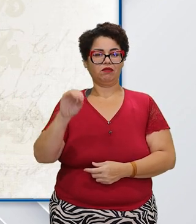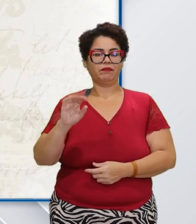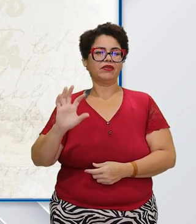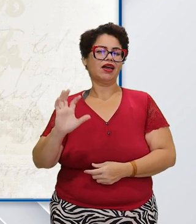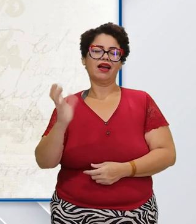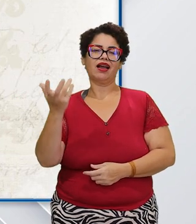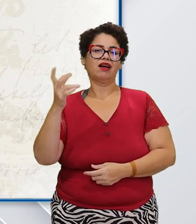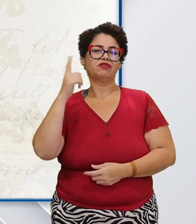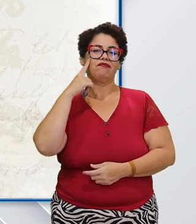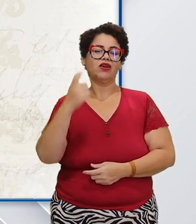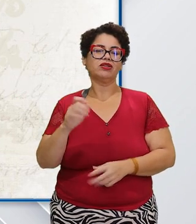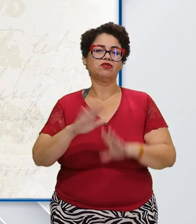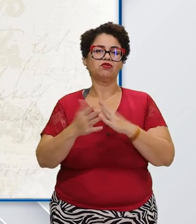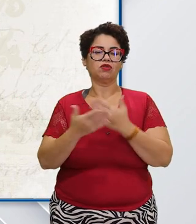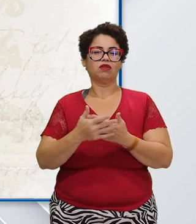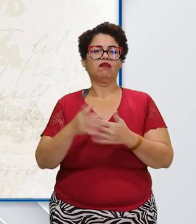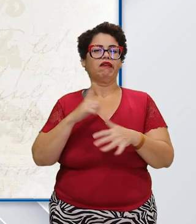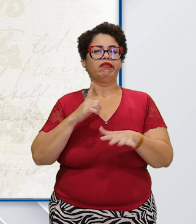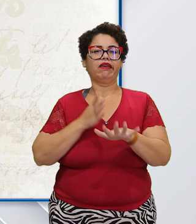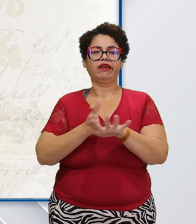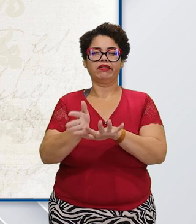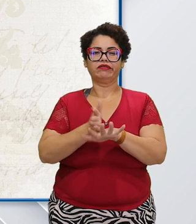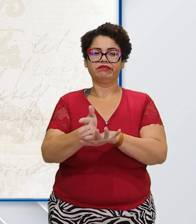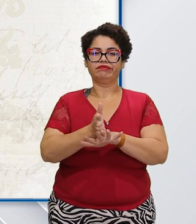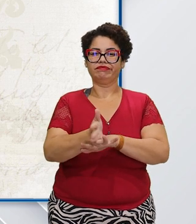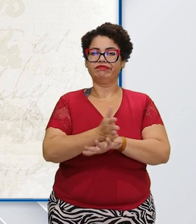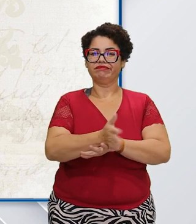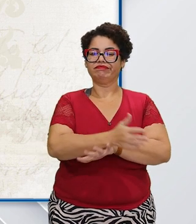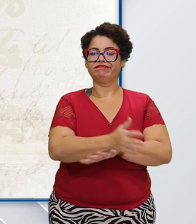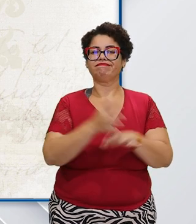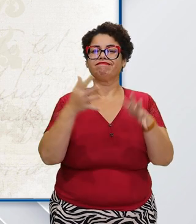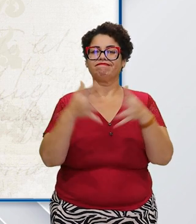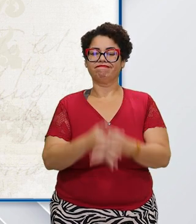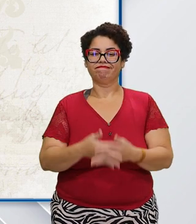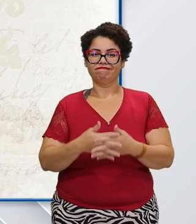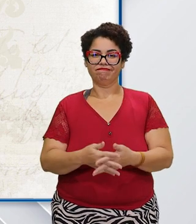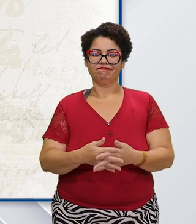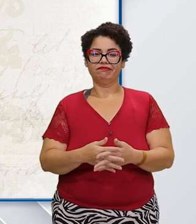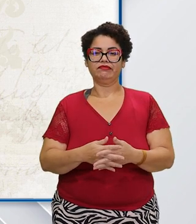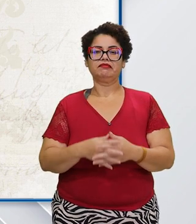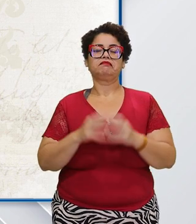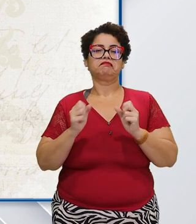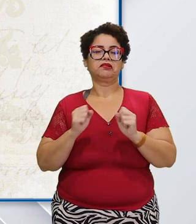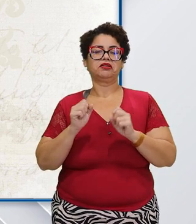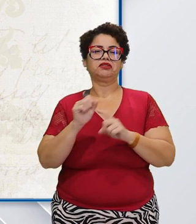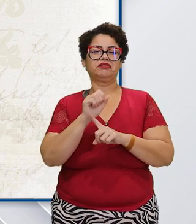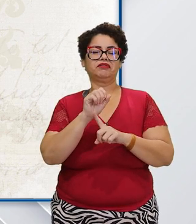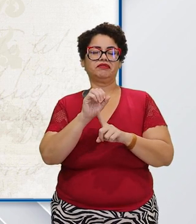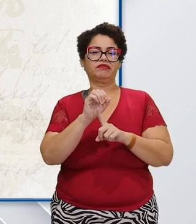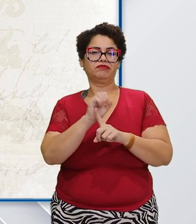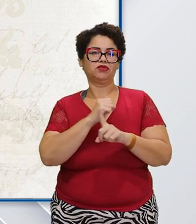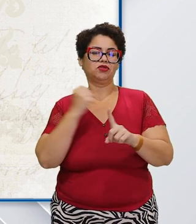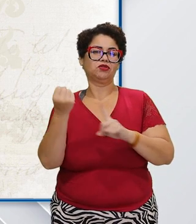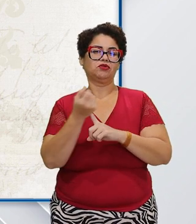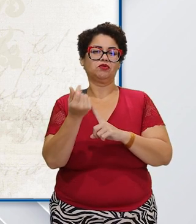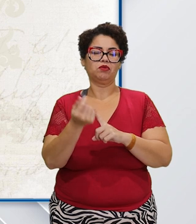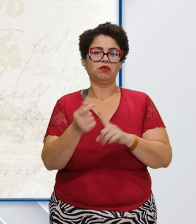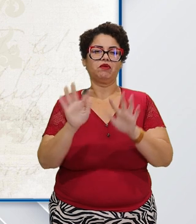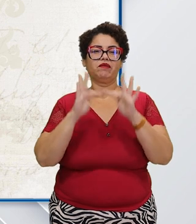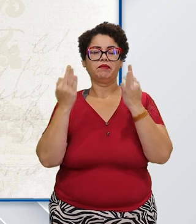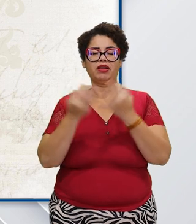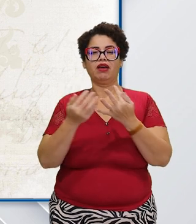causas da violência escolar são multifacetadas e complexas fatores socioeconômicos familiares